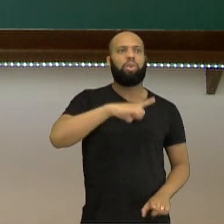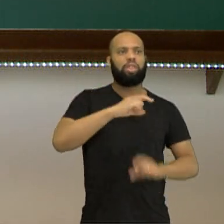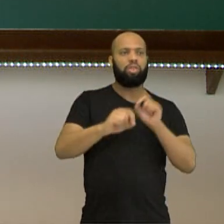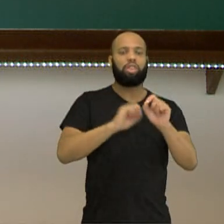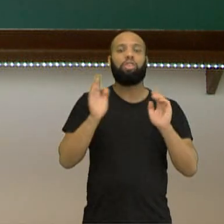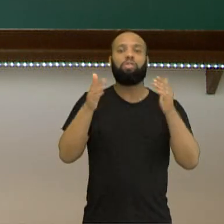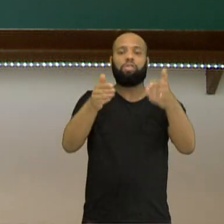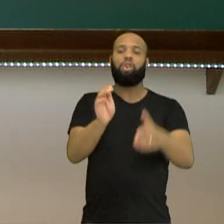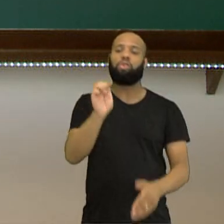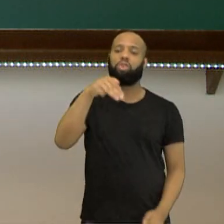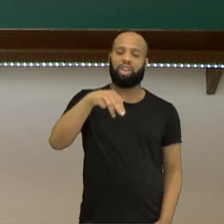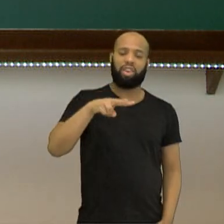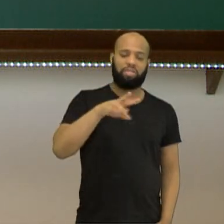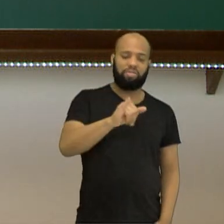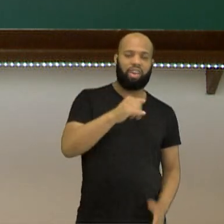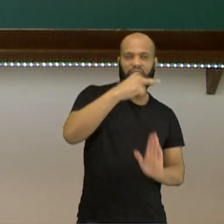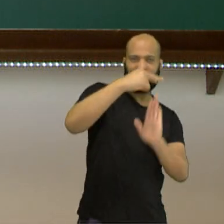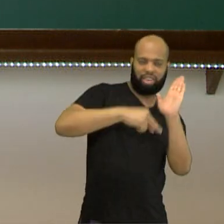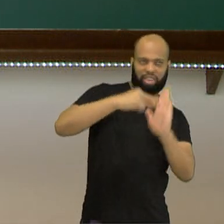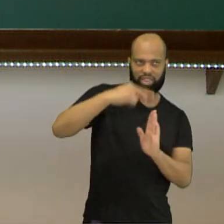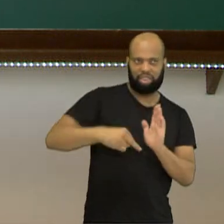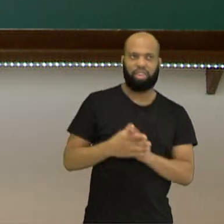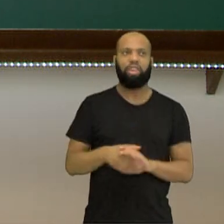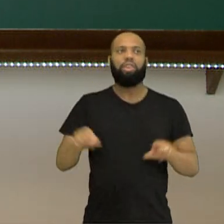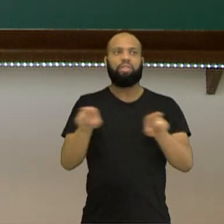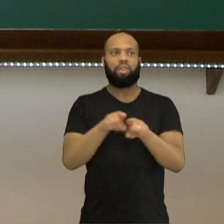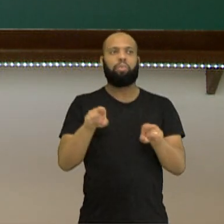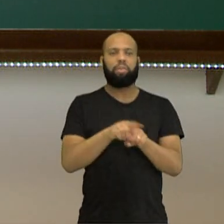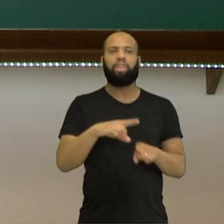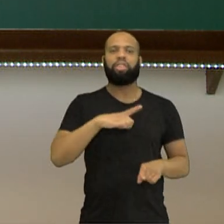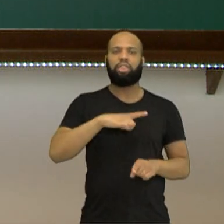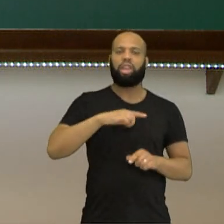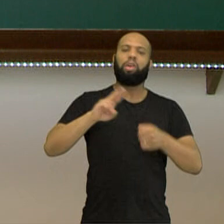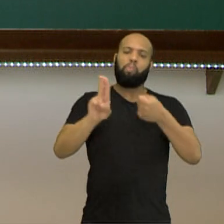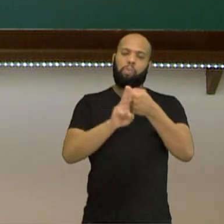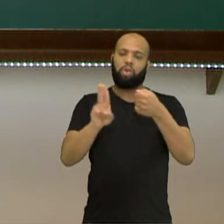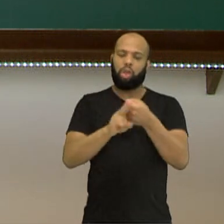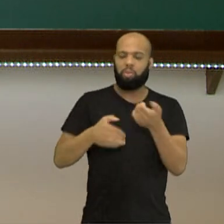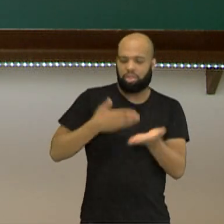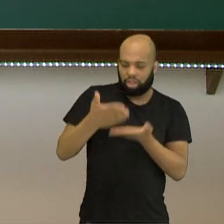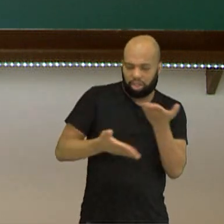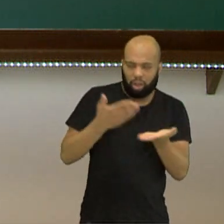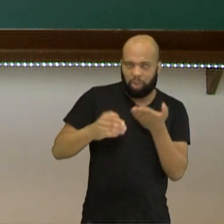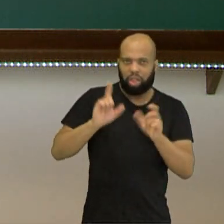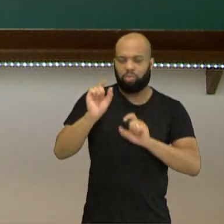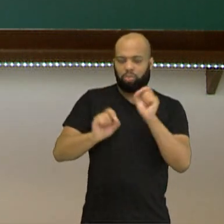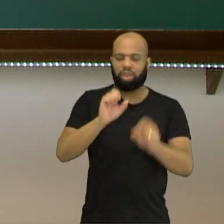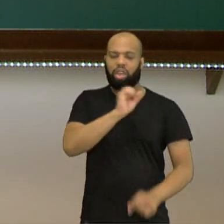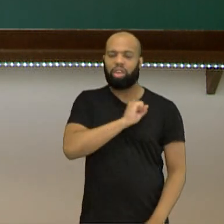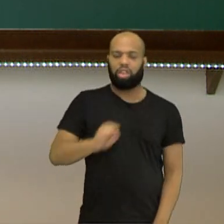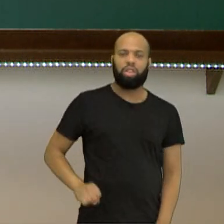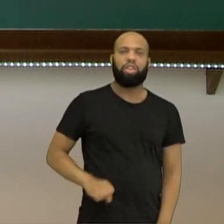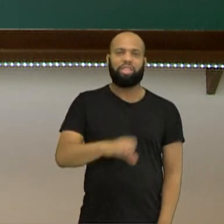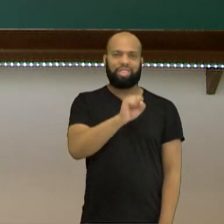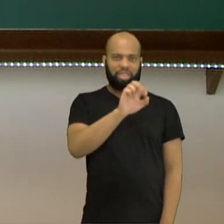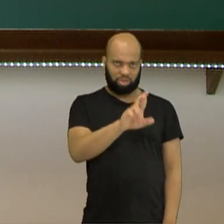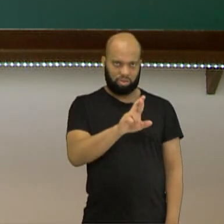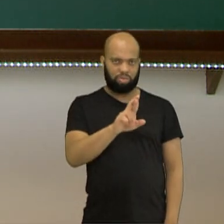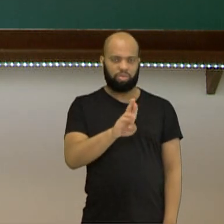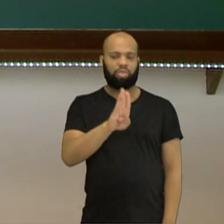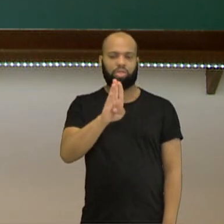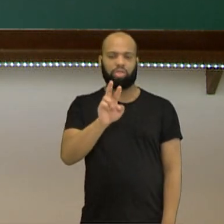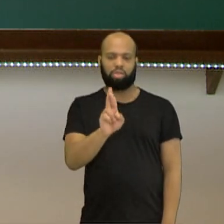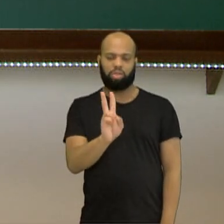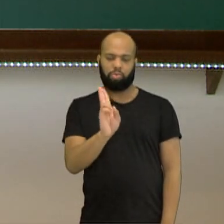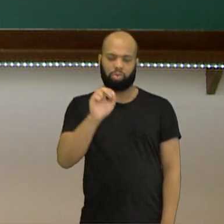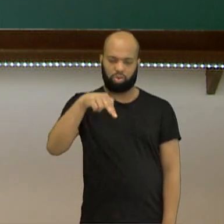o destinatário, já com o pronome de tratamento ali, senhor Bruno. Temos a